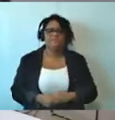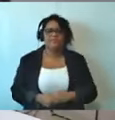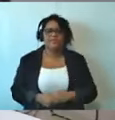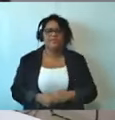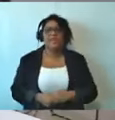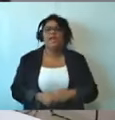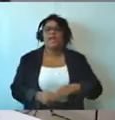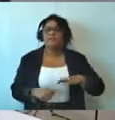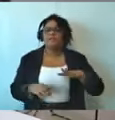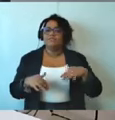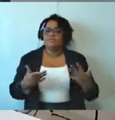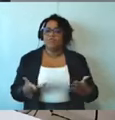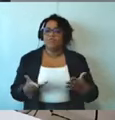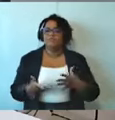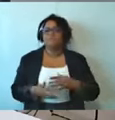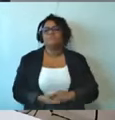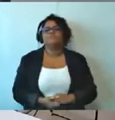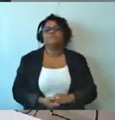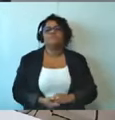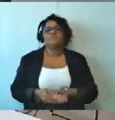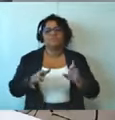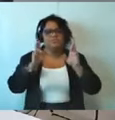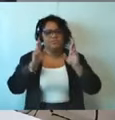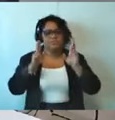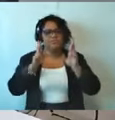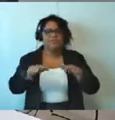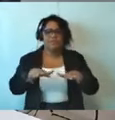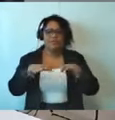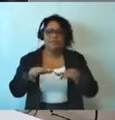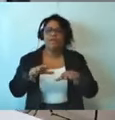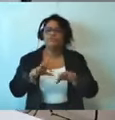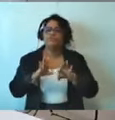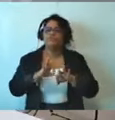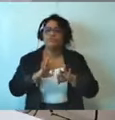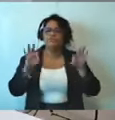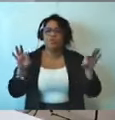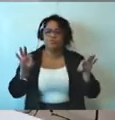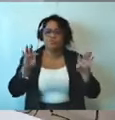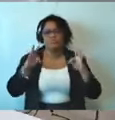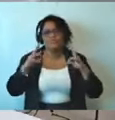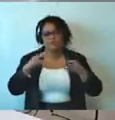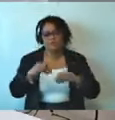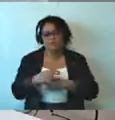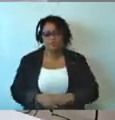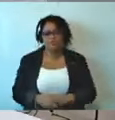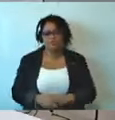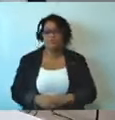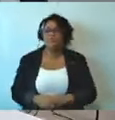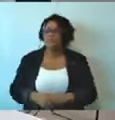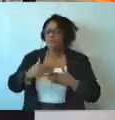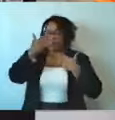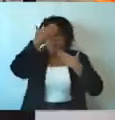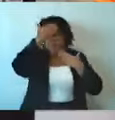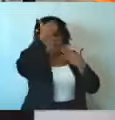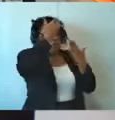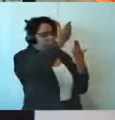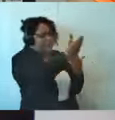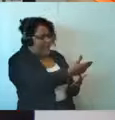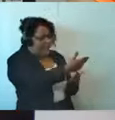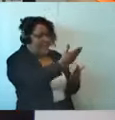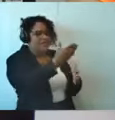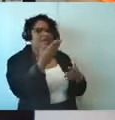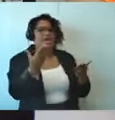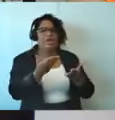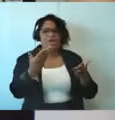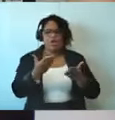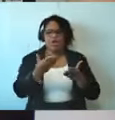Então, vamos lá, que seja uma ótima audiência para todo mundo. Um abraço. Obrigado, vereador Lucas Ganem. Agora eu vou passar a palavra para o